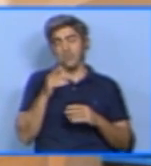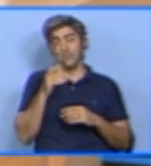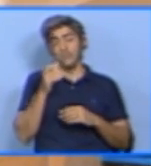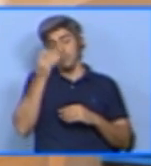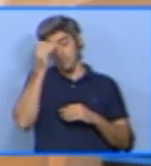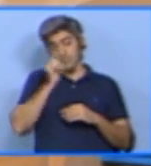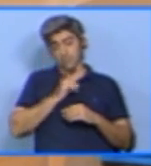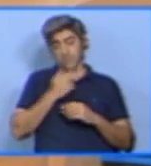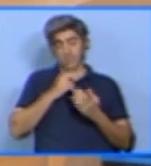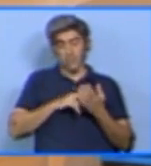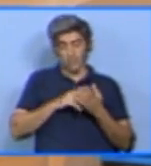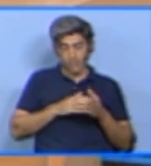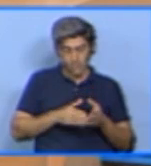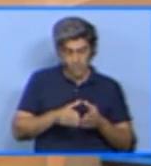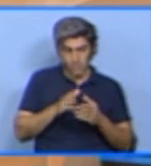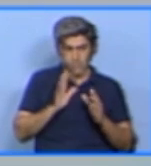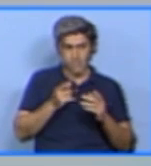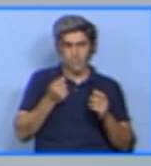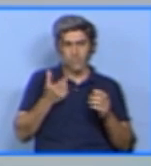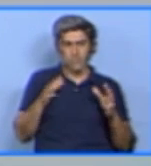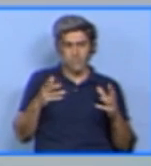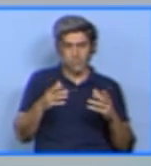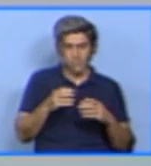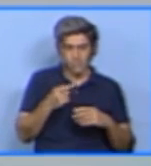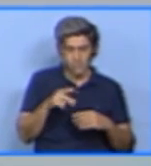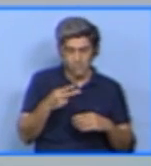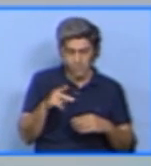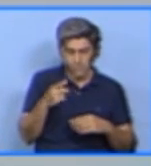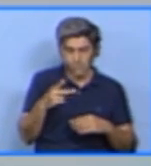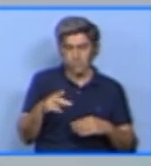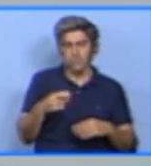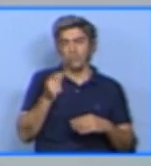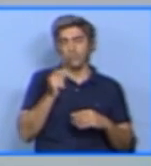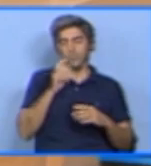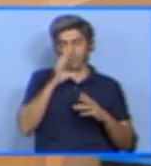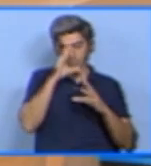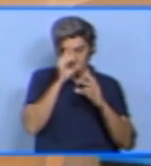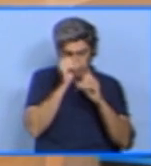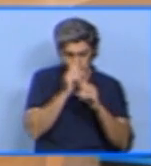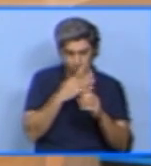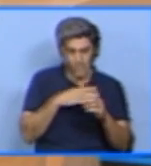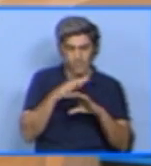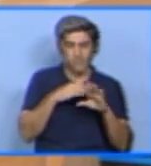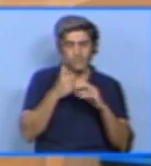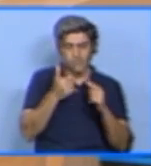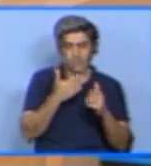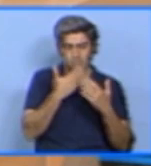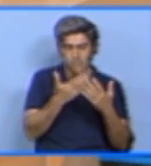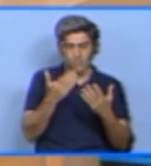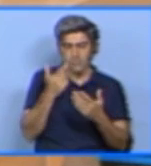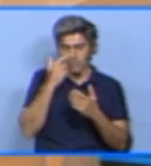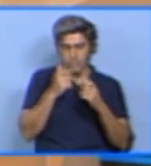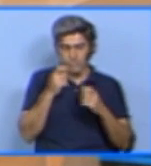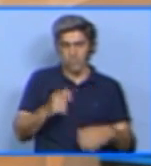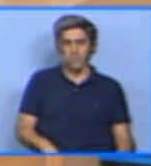realmente a verdadeira doutrina. E por isso é que há tão poucos, há um ou dois, e são um bocadinho obcecados também, querem fazer bem às pessoas. Pela presença